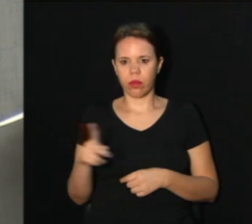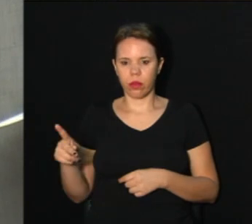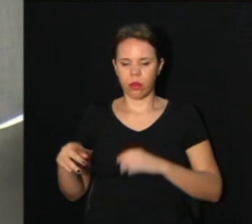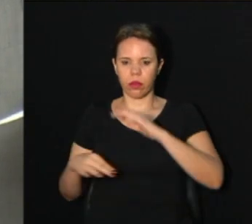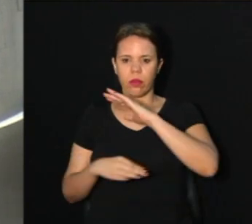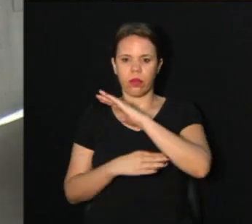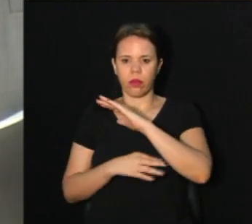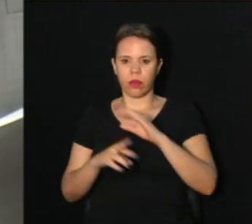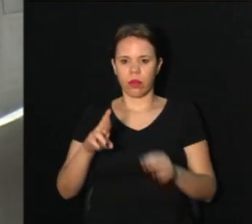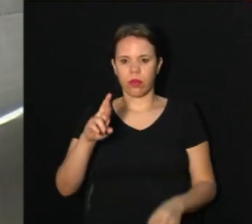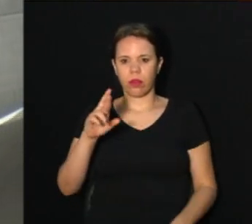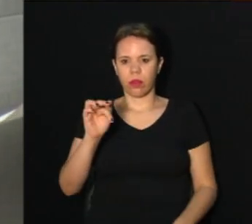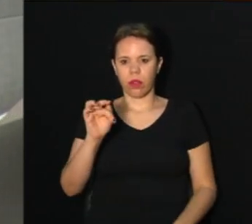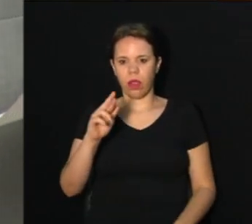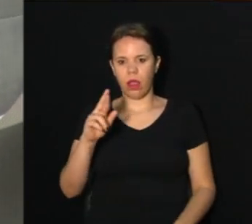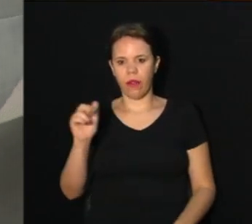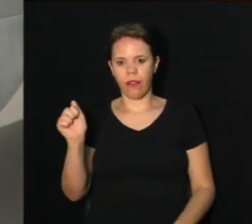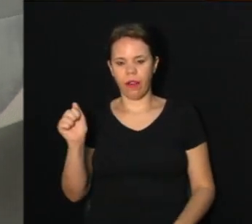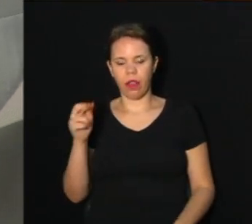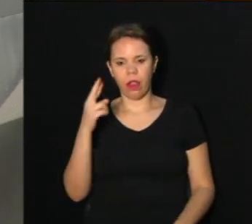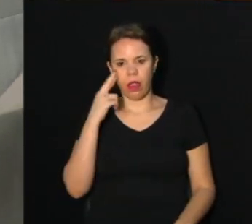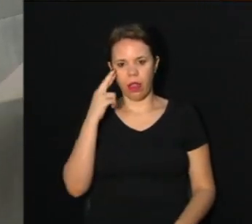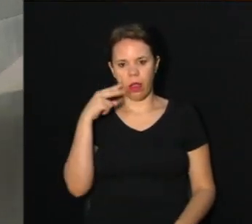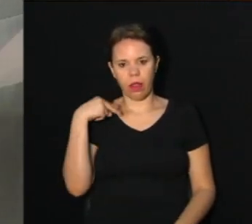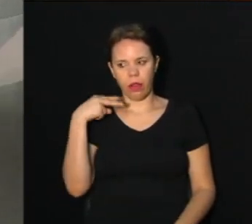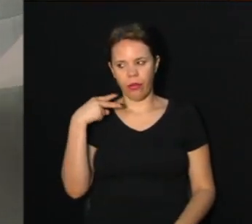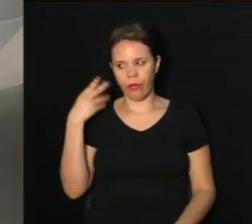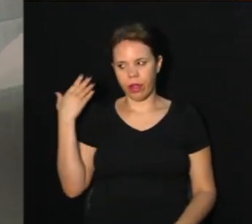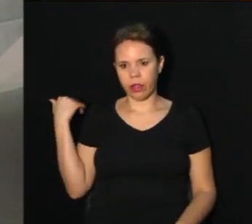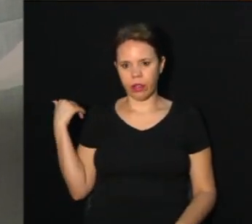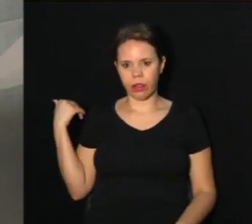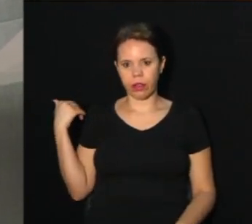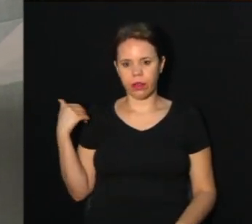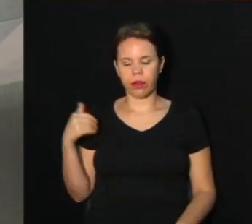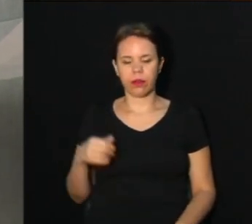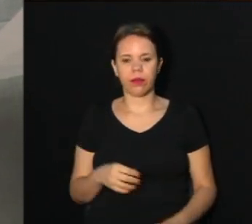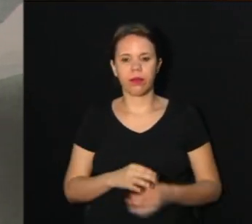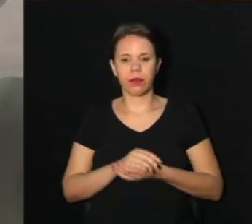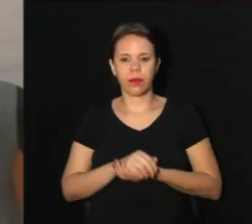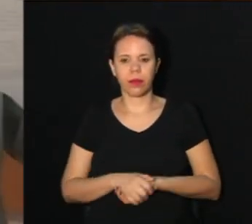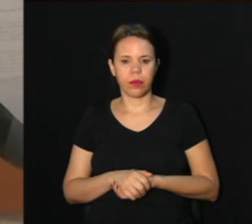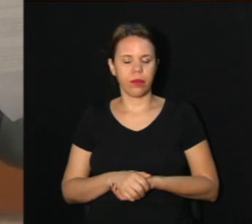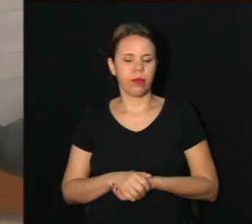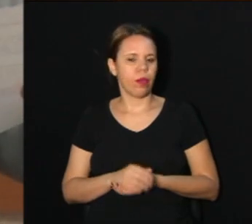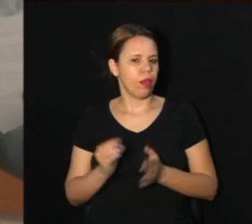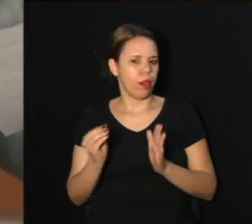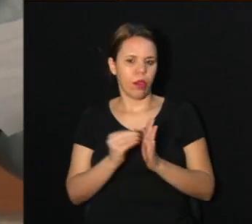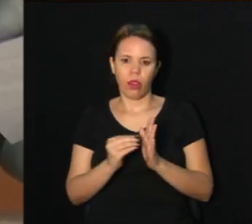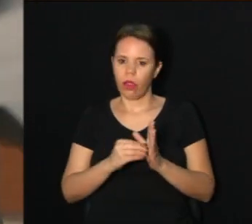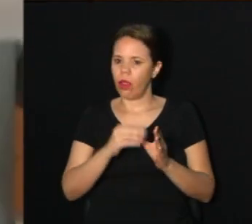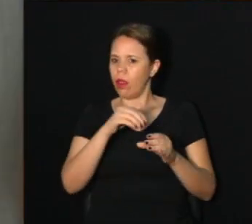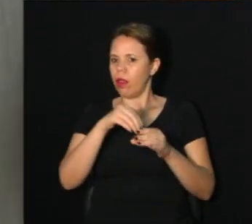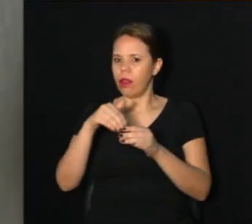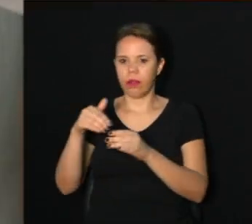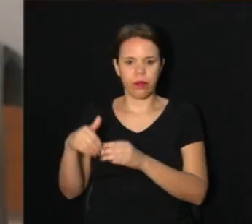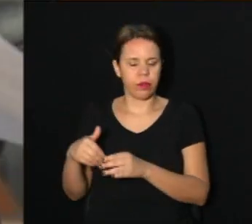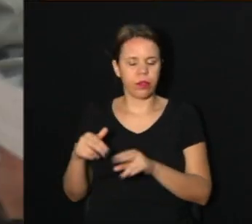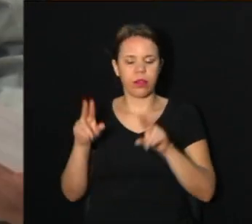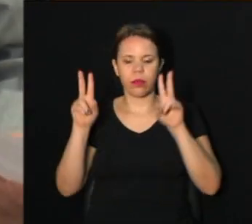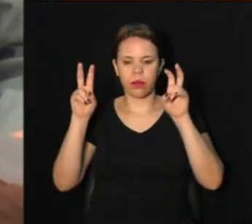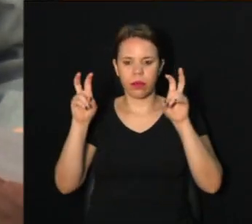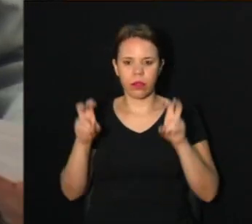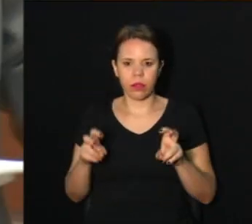Câmara, Rafa Zimbaldi, o vereador, acabou não colocando em votação devido aos